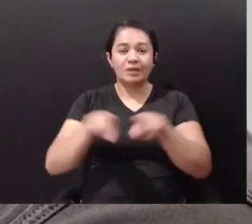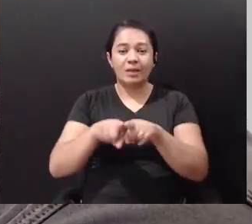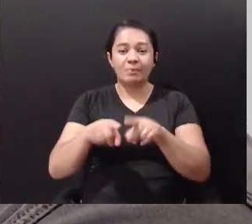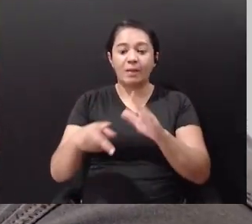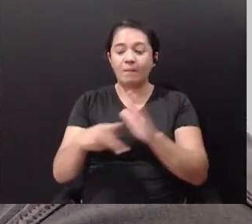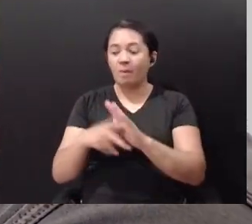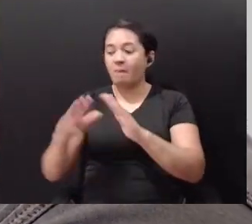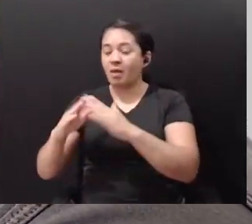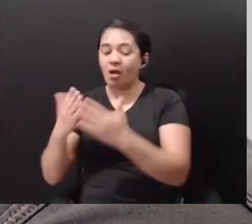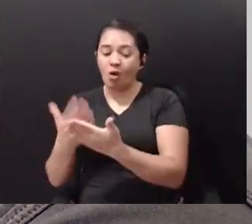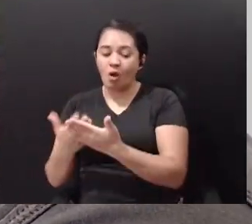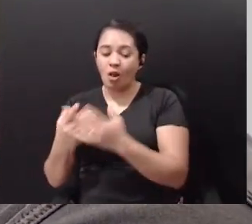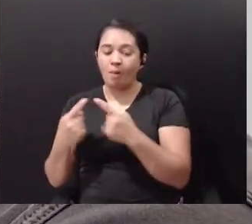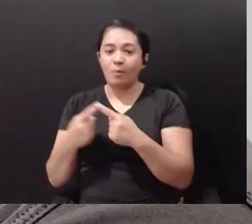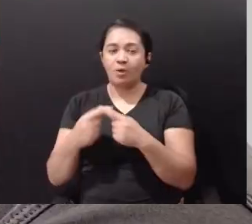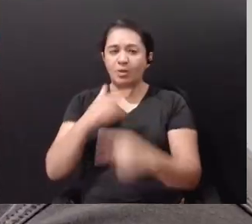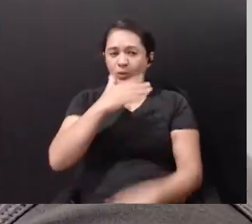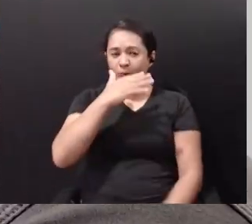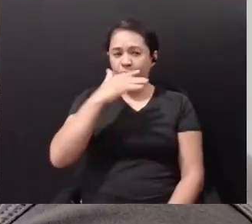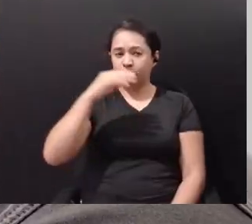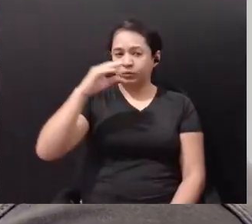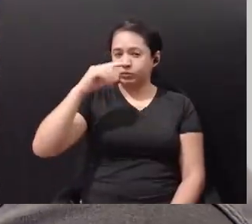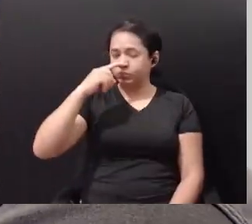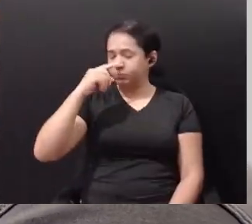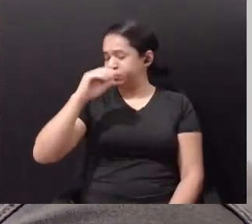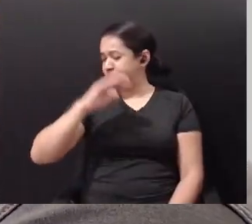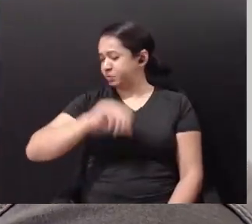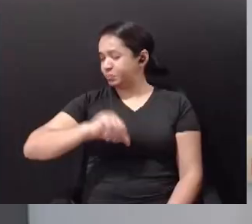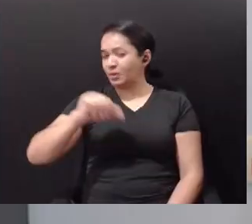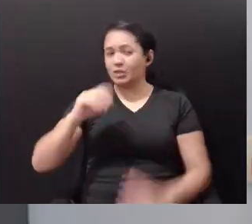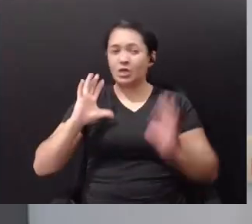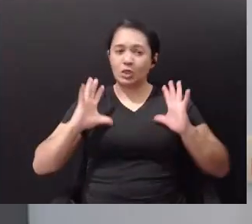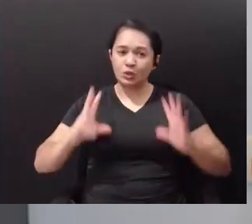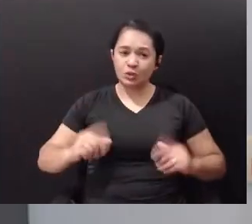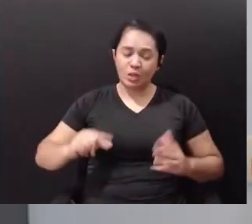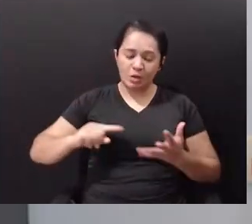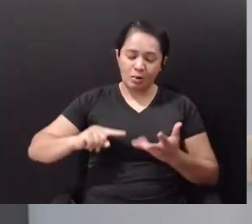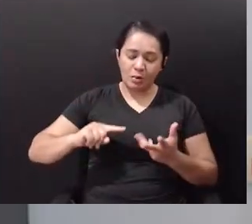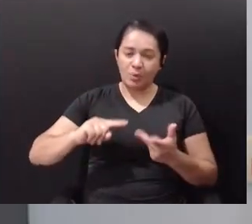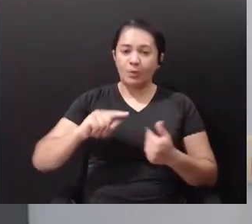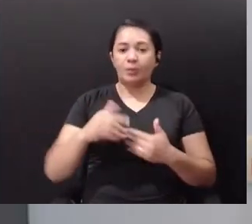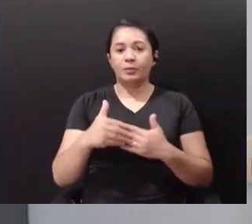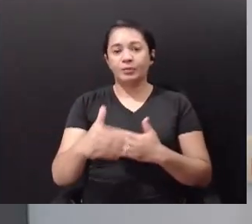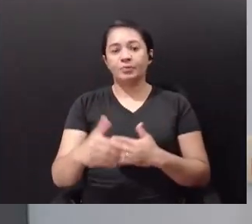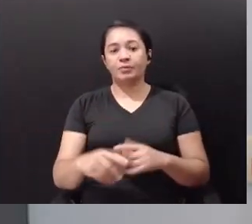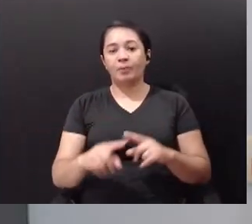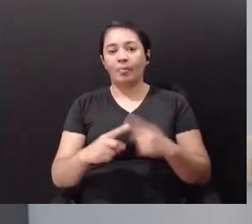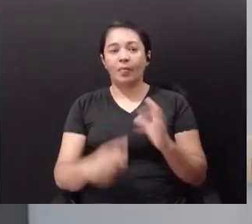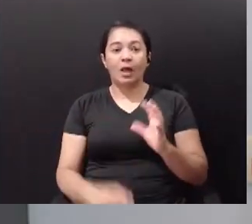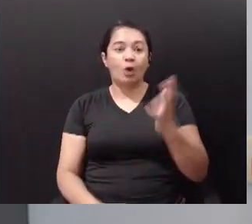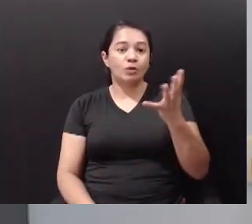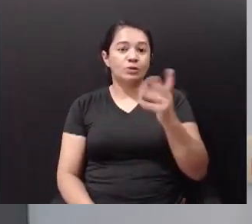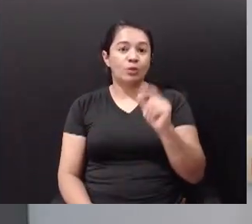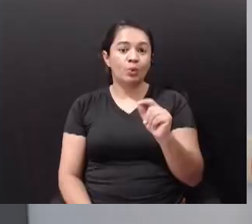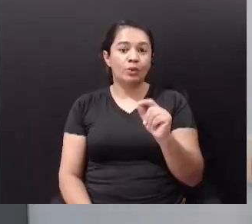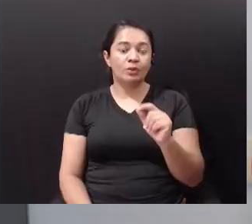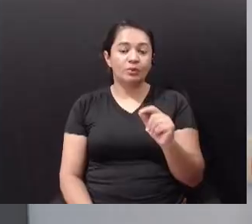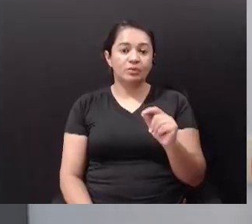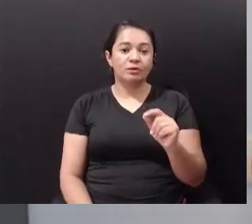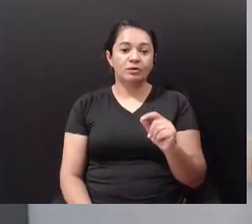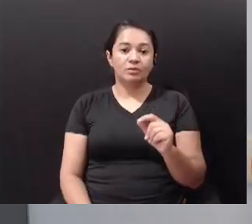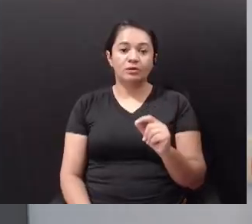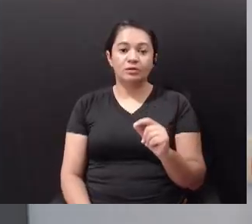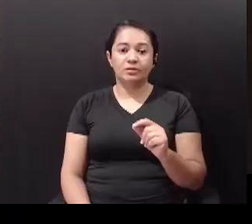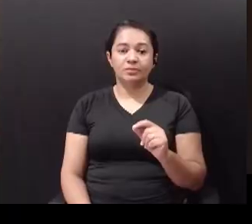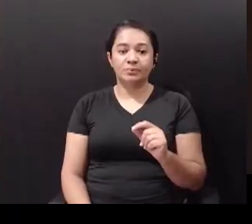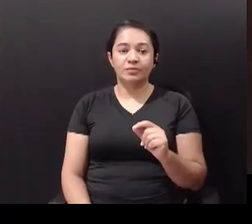conta do mau cheiro, questões de higiene e assim por diante. O que gerou com que os pais que